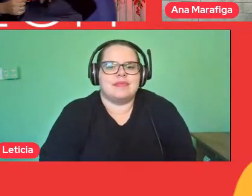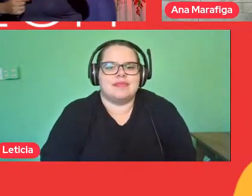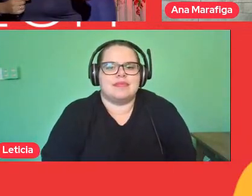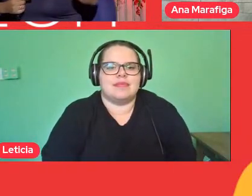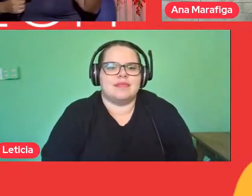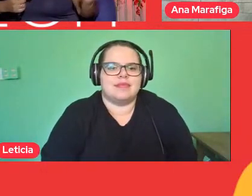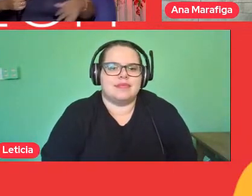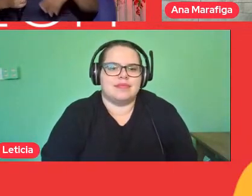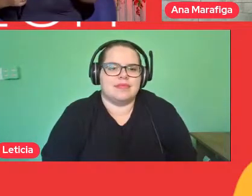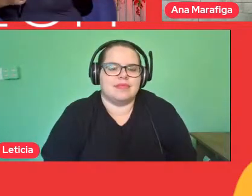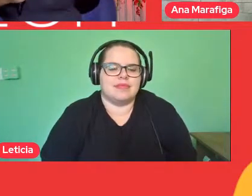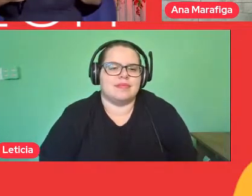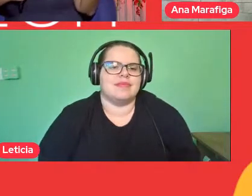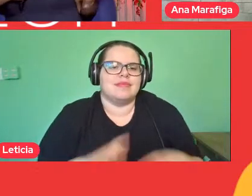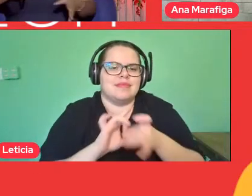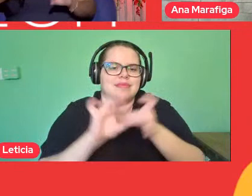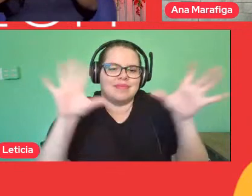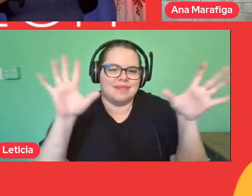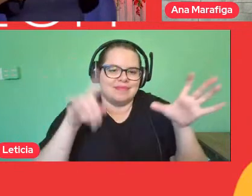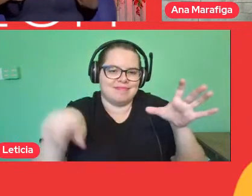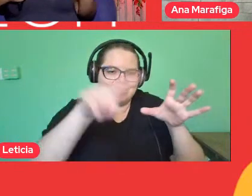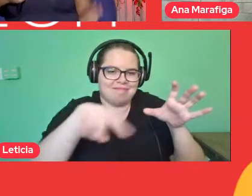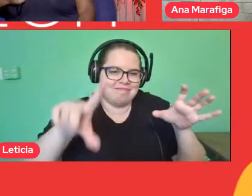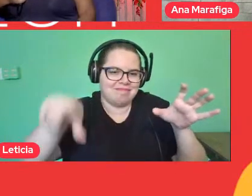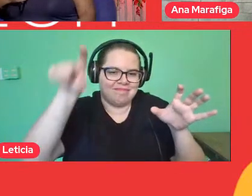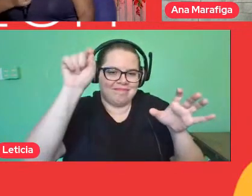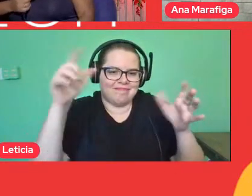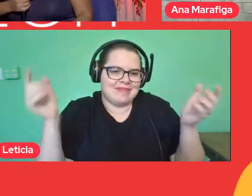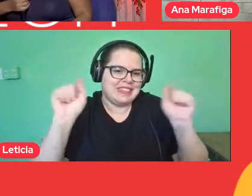Ah, e vocês também, eu vou deixar solto, porque, né?